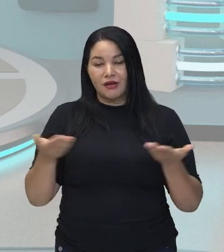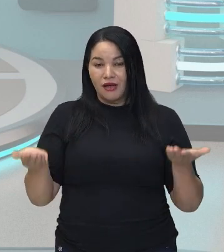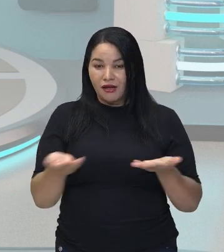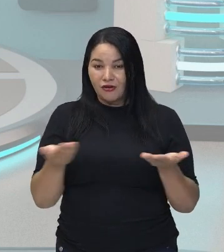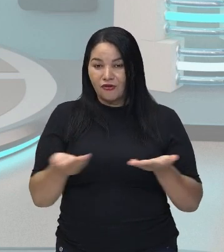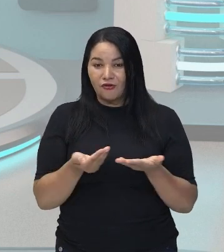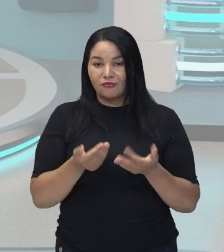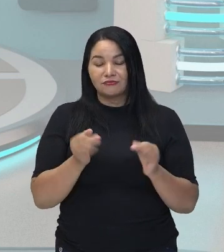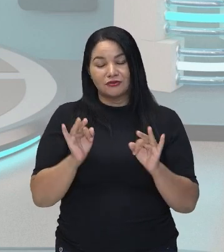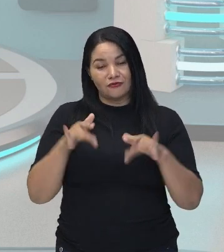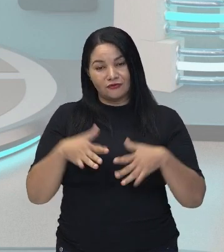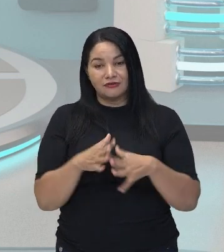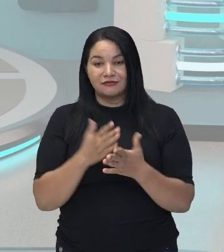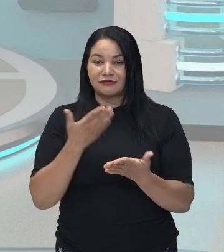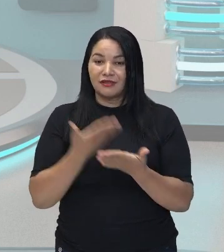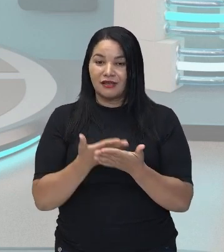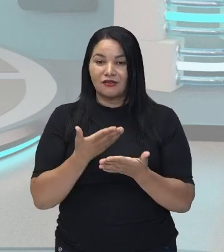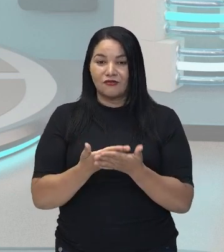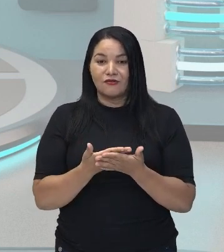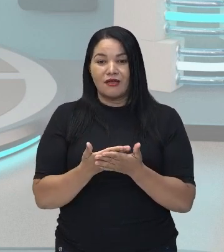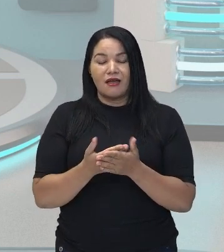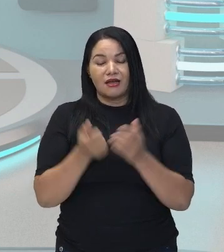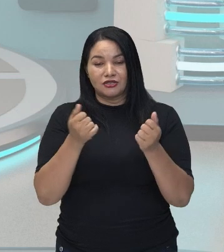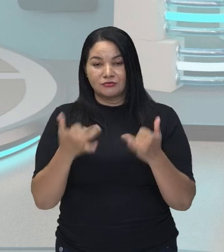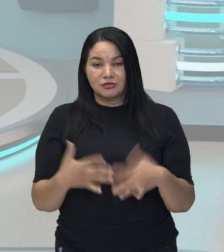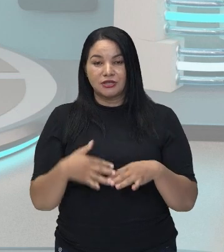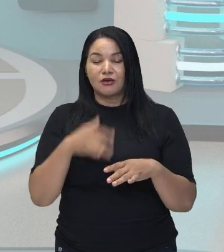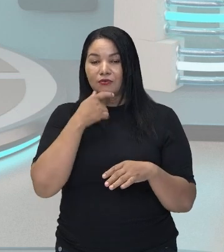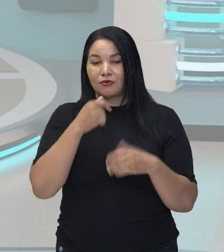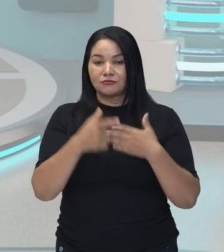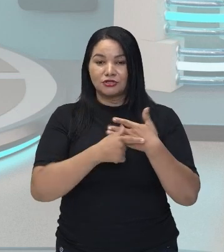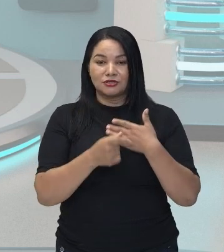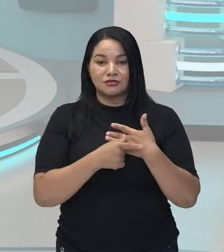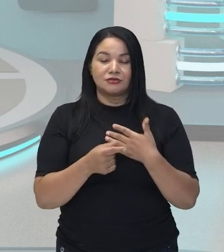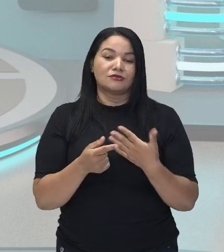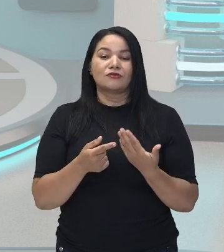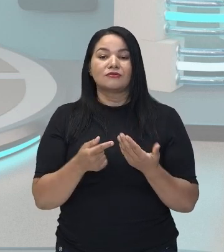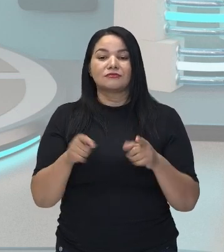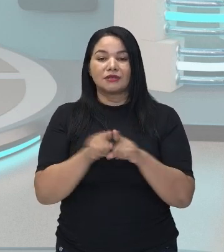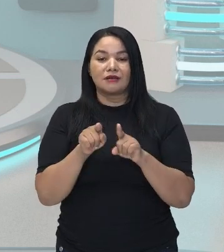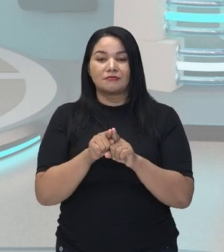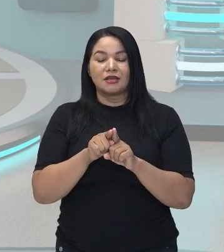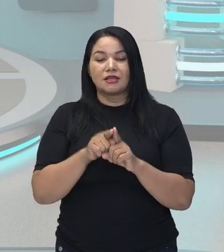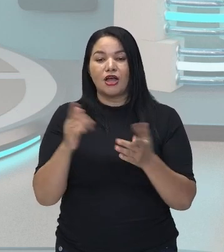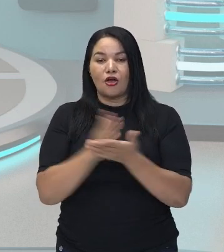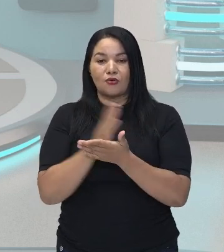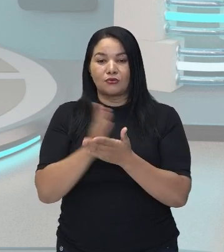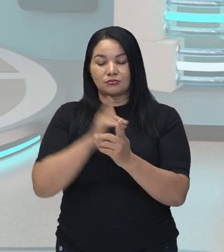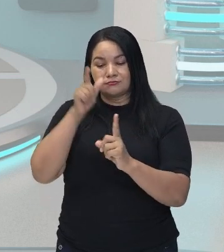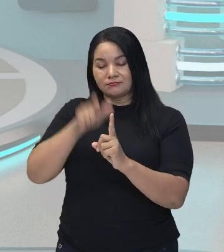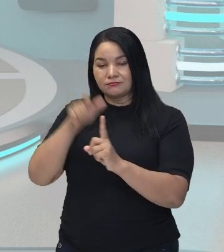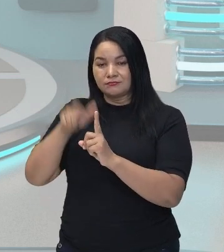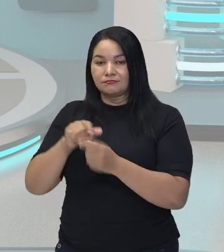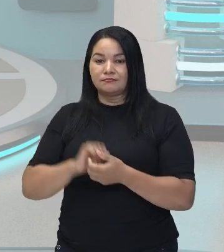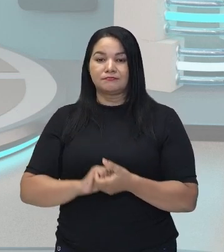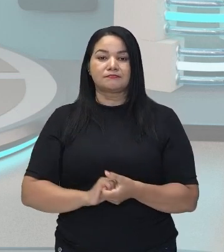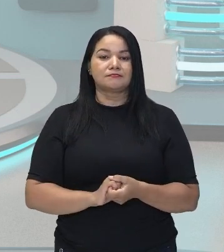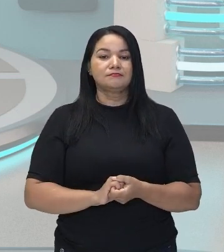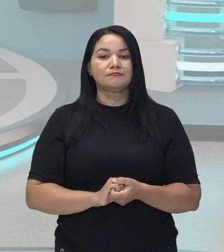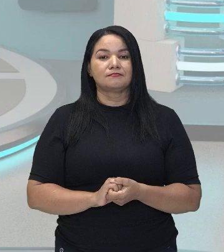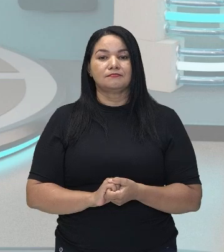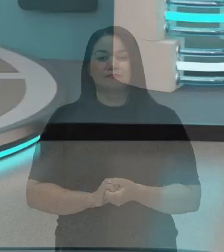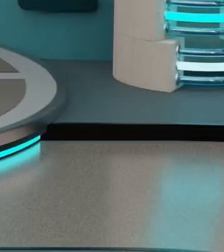vamos finalizando esta aula na qual nós abordamos Fernando Pessoa e também alguns de seus heterônimos.